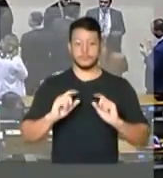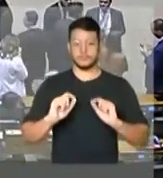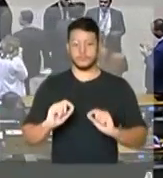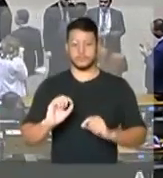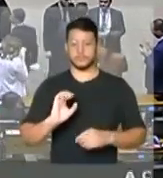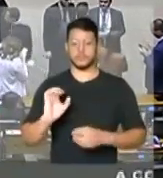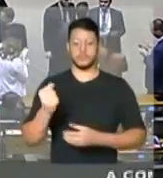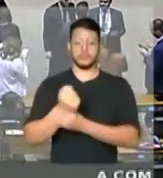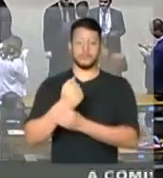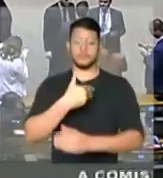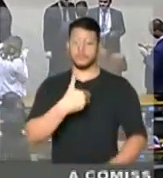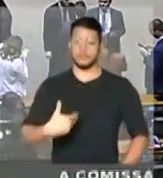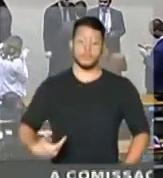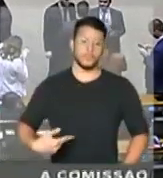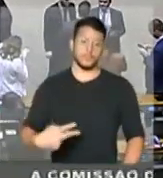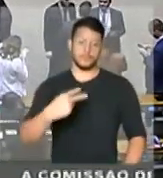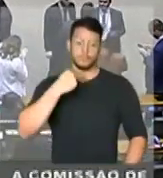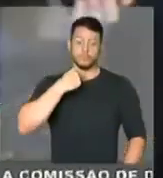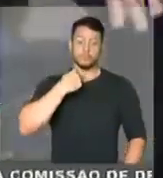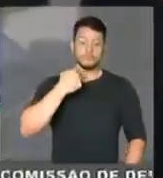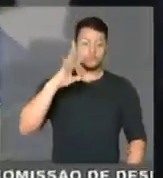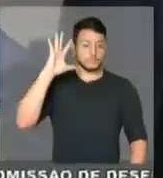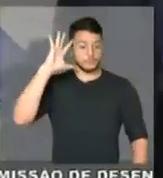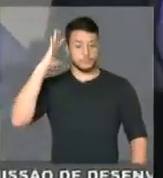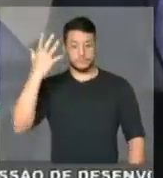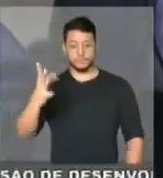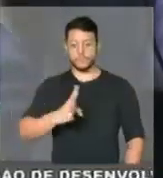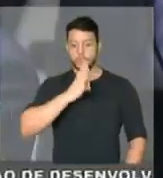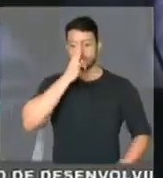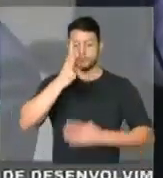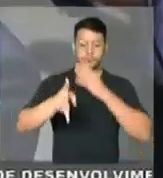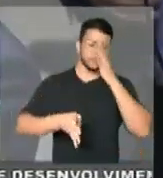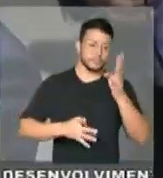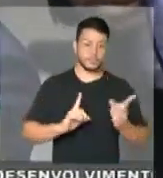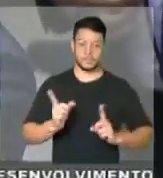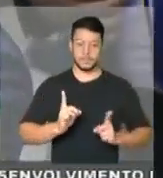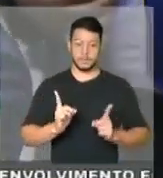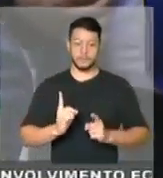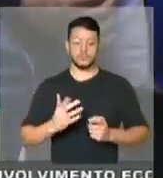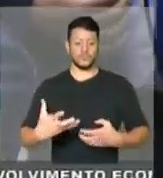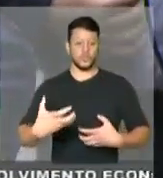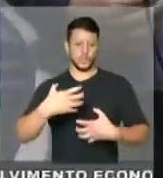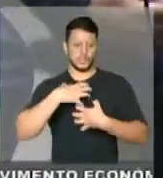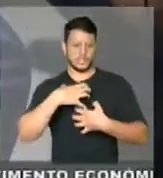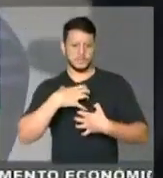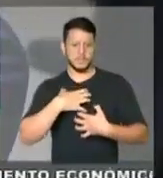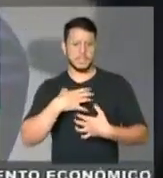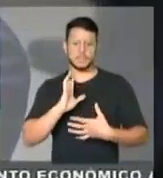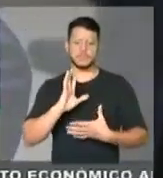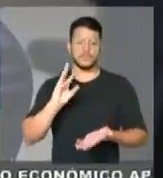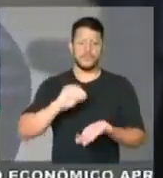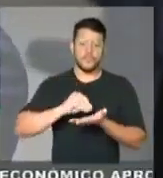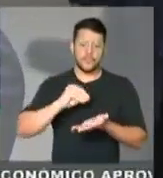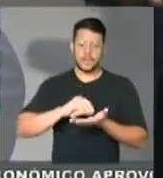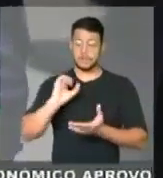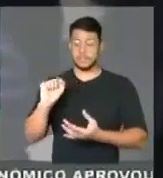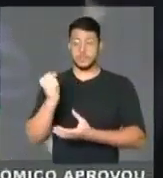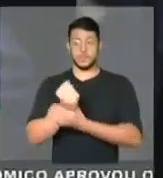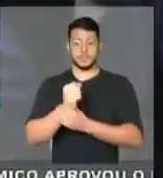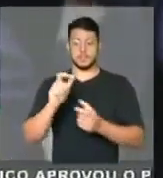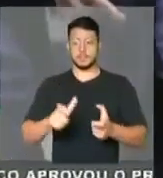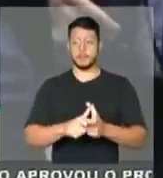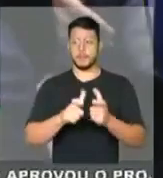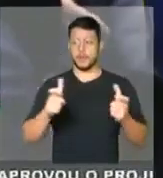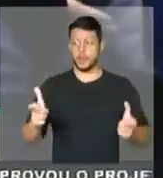não pode ser decidida de forma apaixonada o sentimento de insegurança que é de muitos